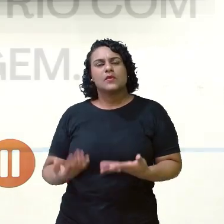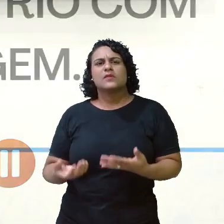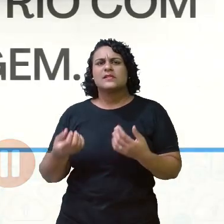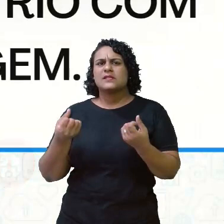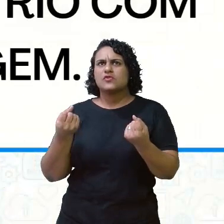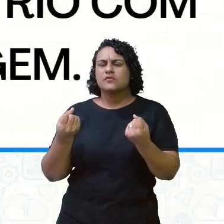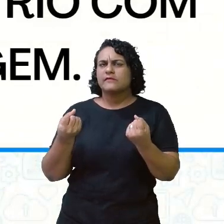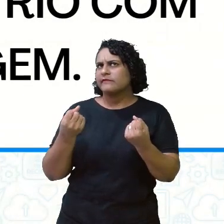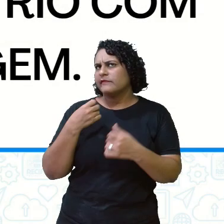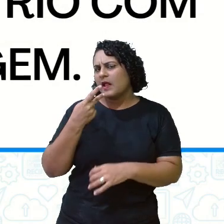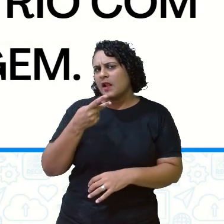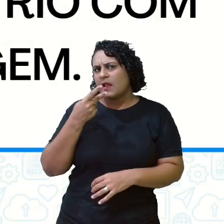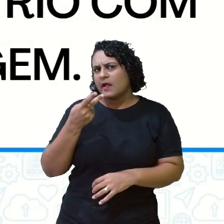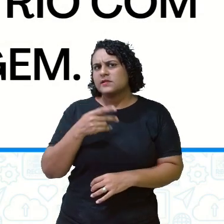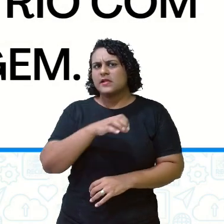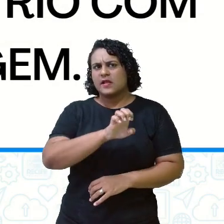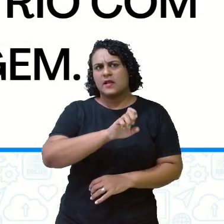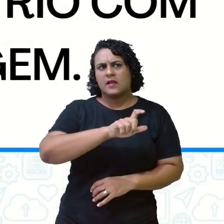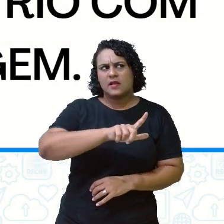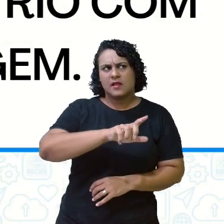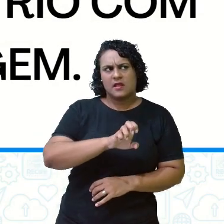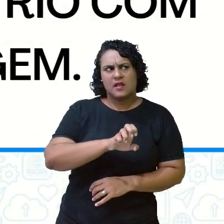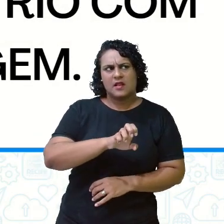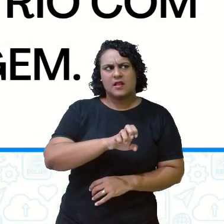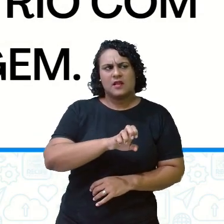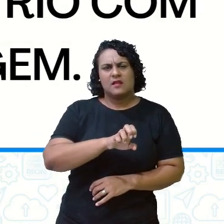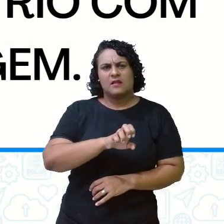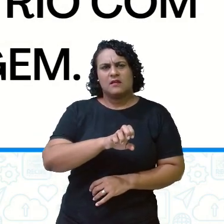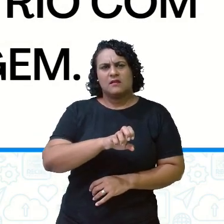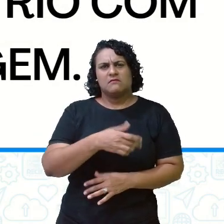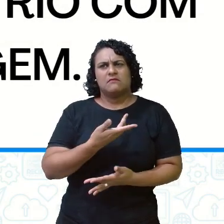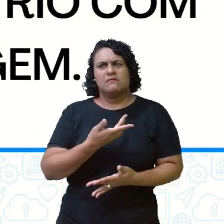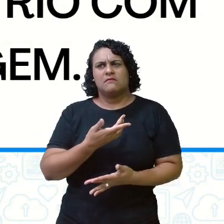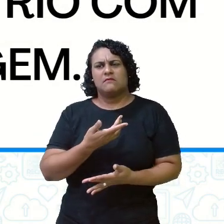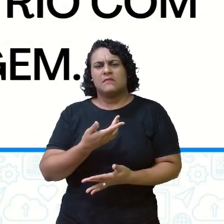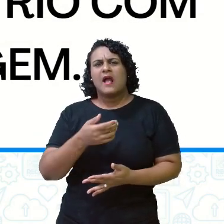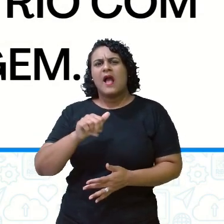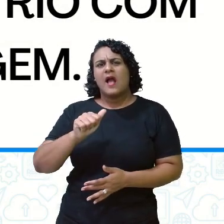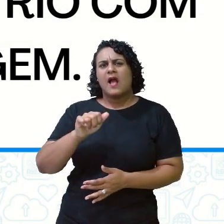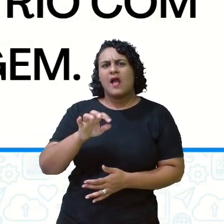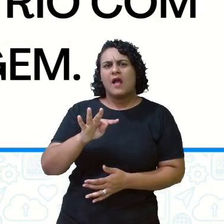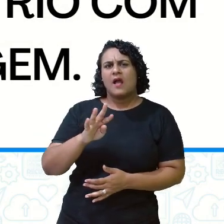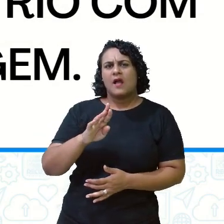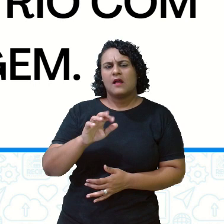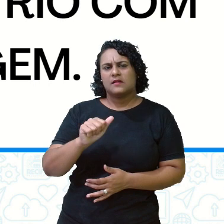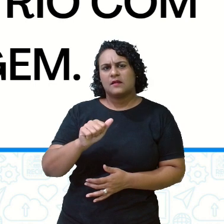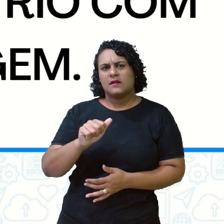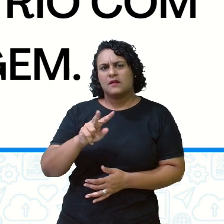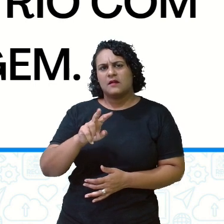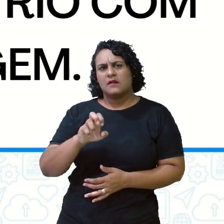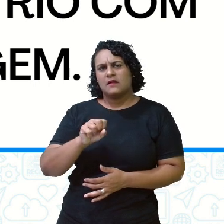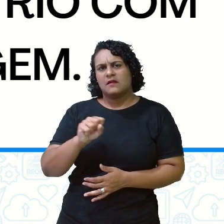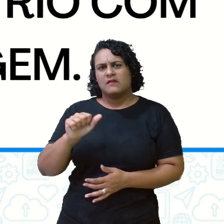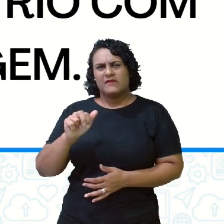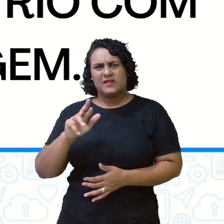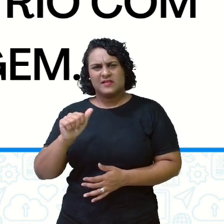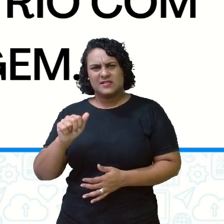dissesse ele atravessaram? Vejam que soa até, né, estranho.